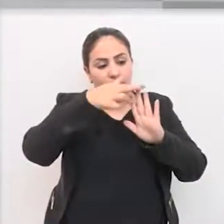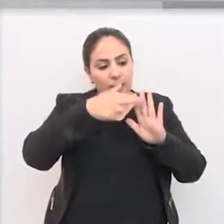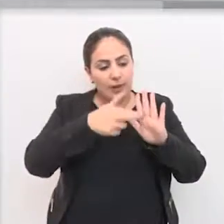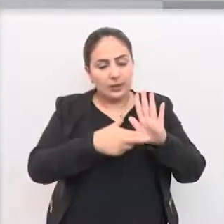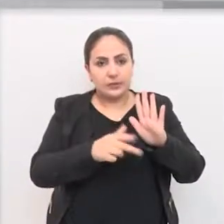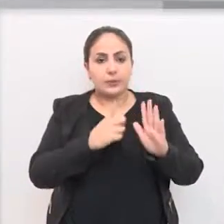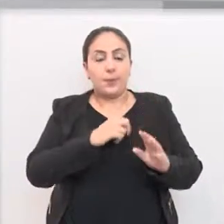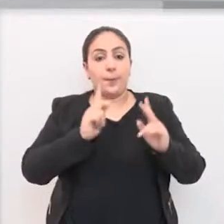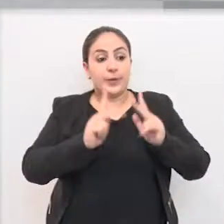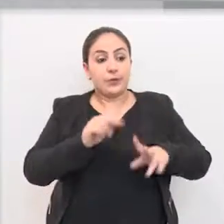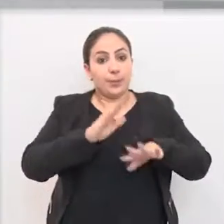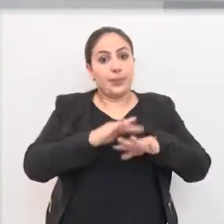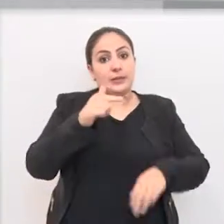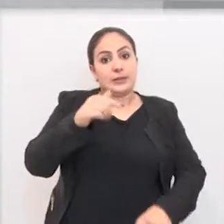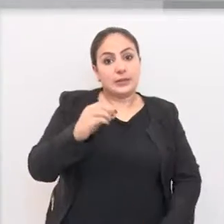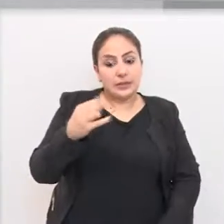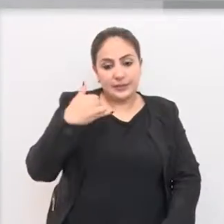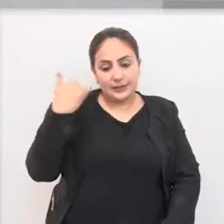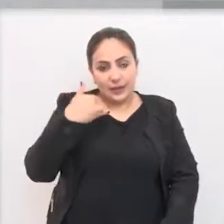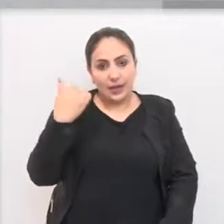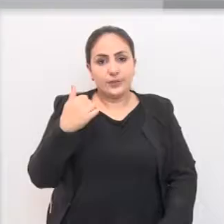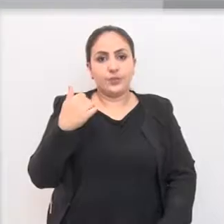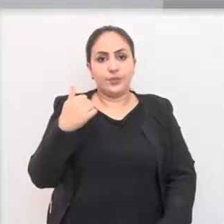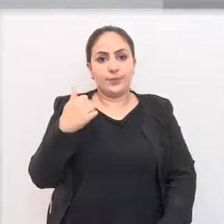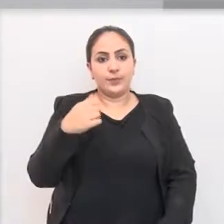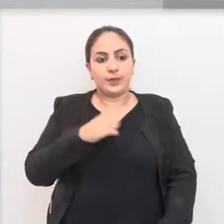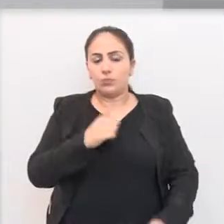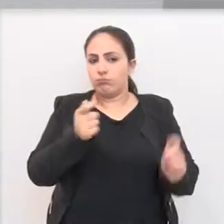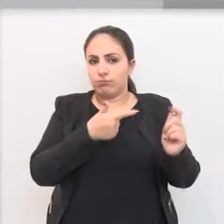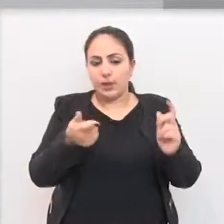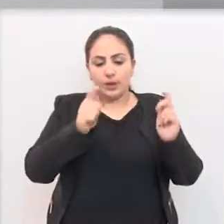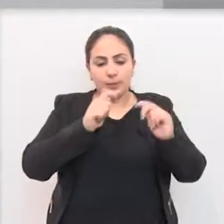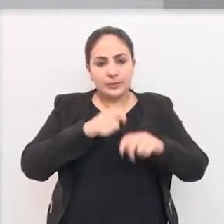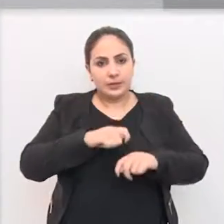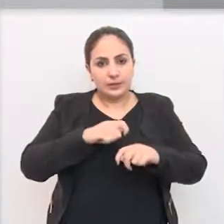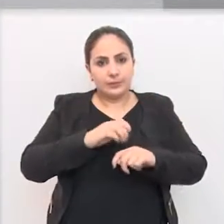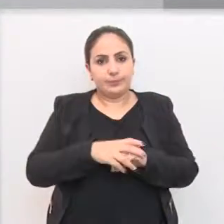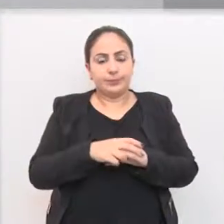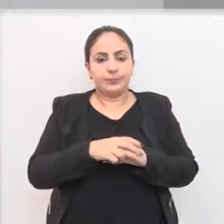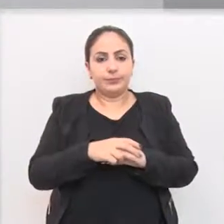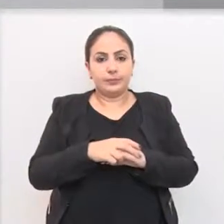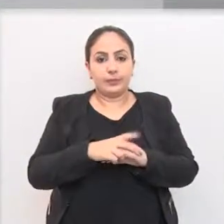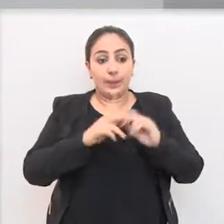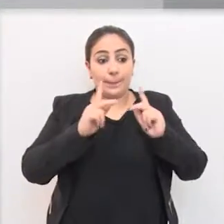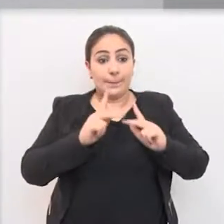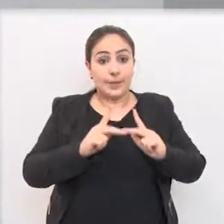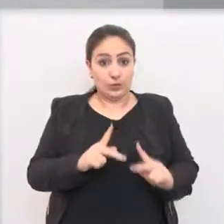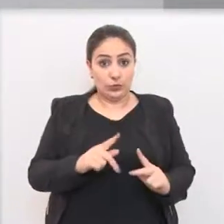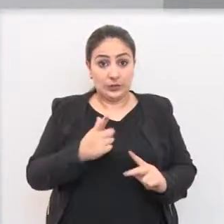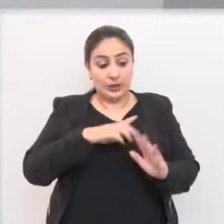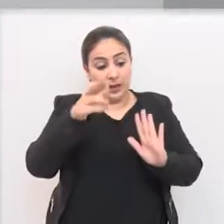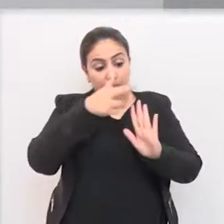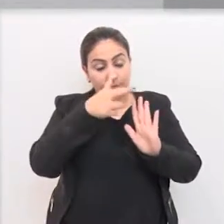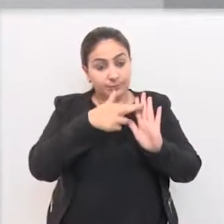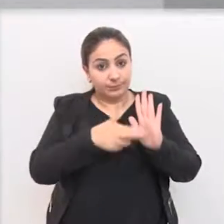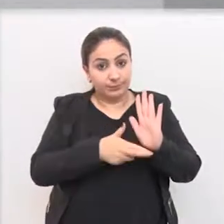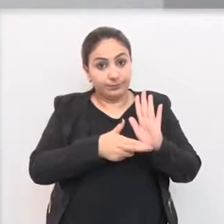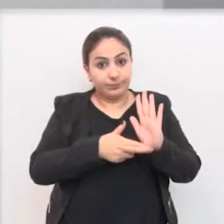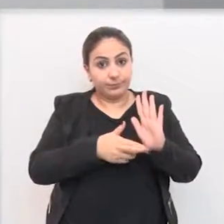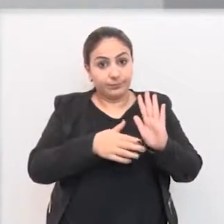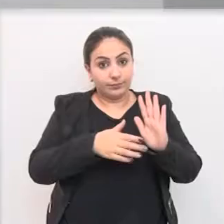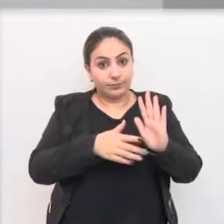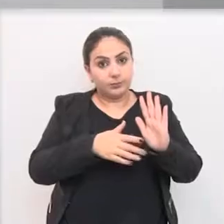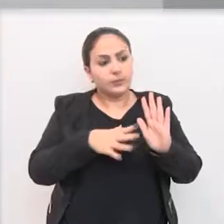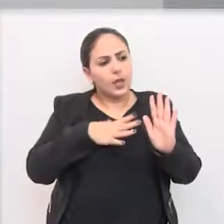critérios que eu há pouco expliquei. Uma pessoa acima de 70 anos, deficiente com incapacidade laborativa. A pessoa estando com esses